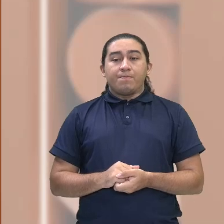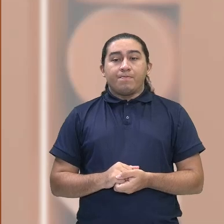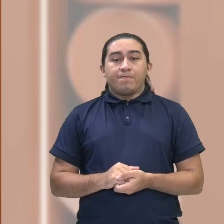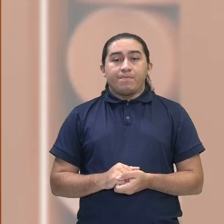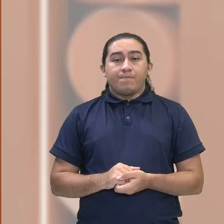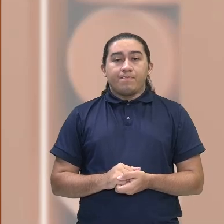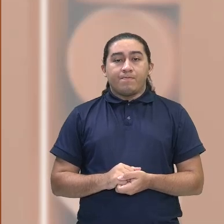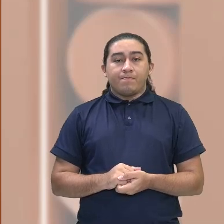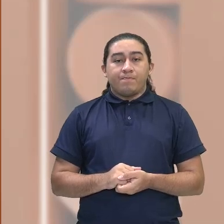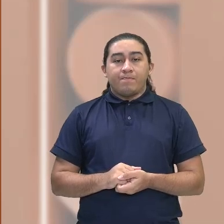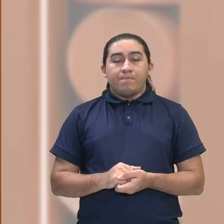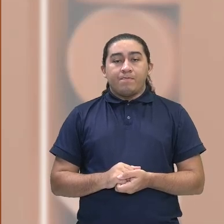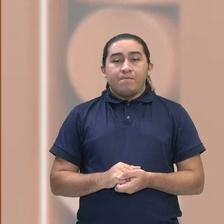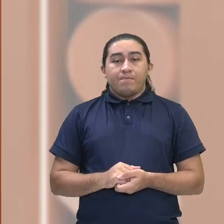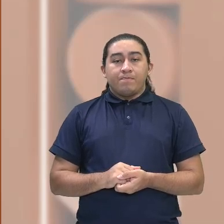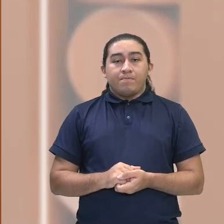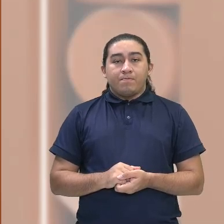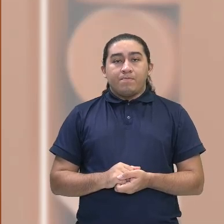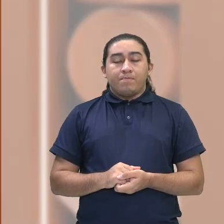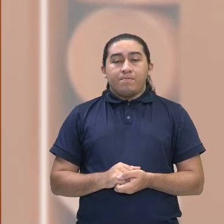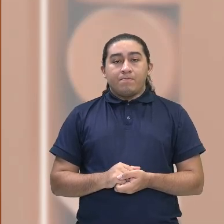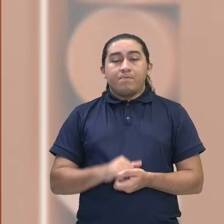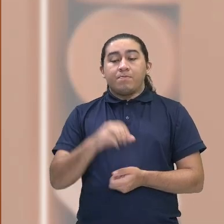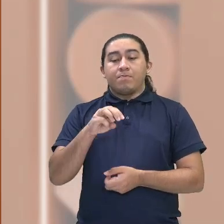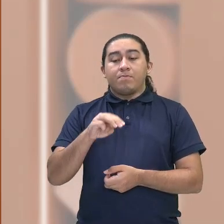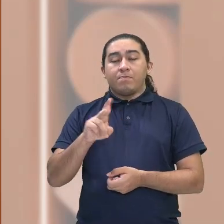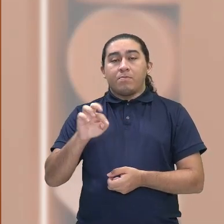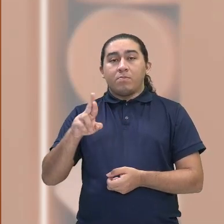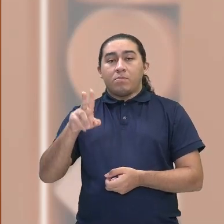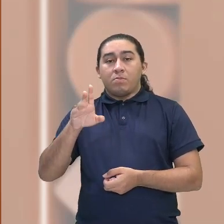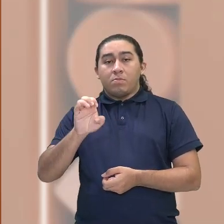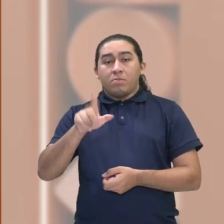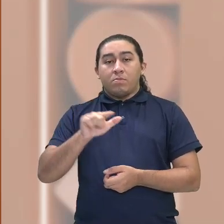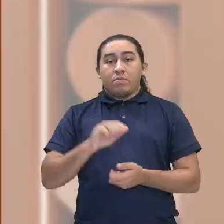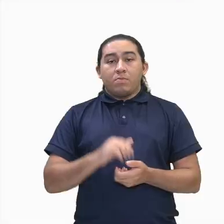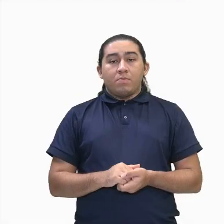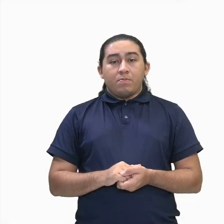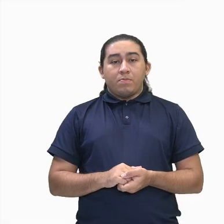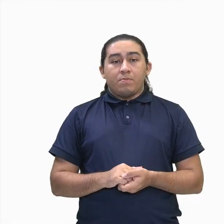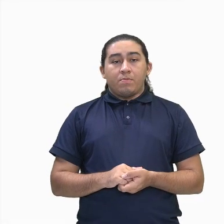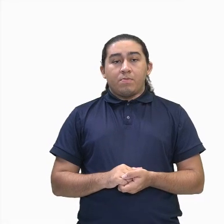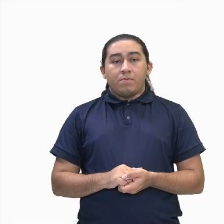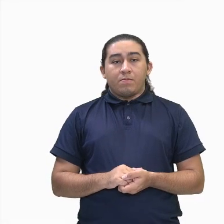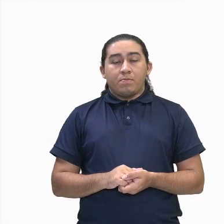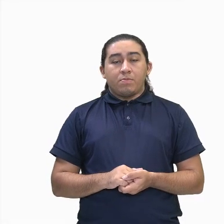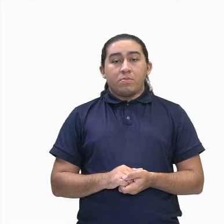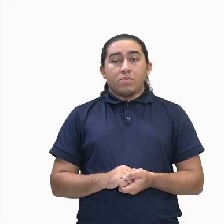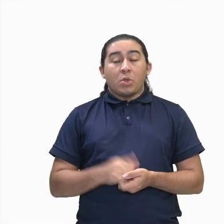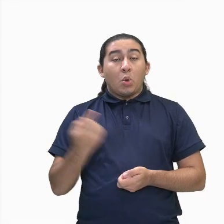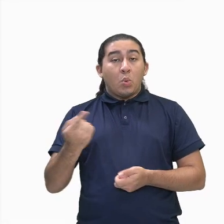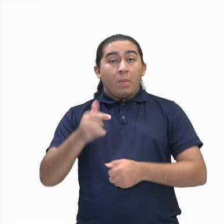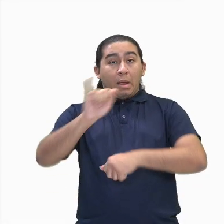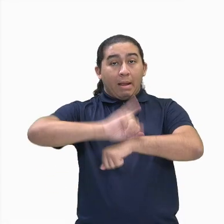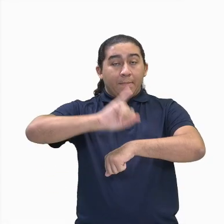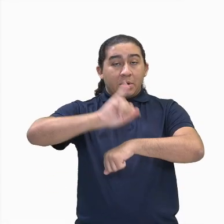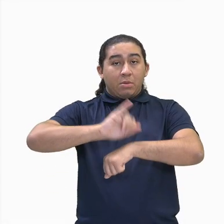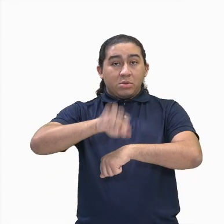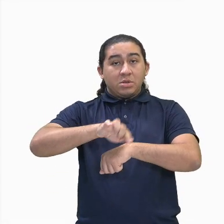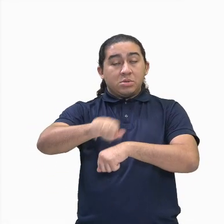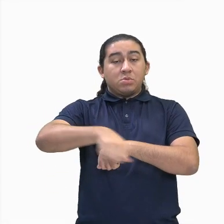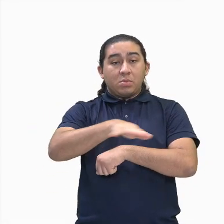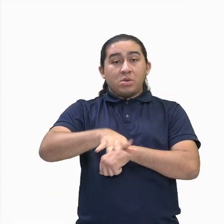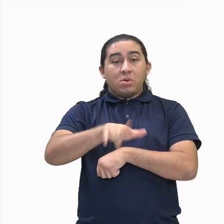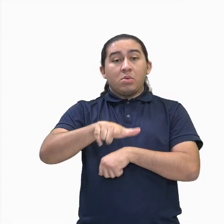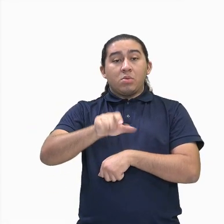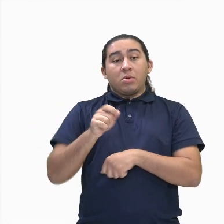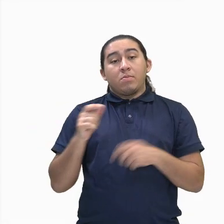era uma das capitais do reino de Cush, não vamos continuar na nossa leitura, como a gente vai ver, uma das capitais cuxitas era famosa